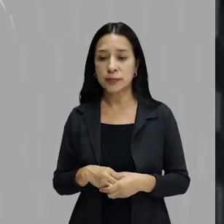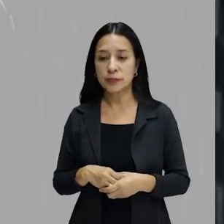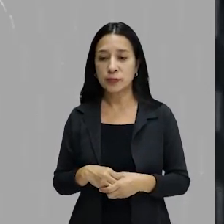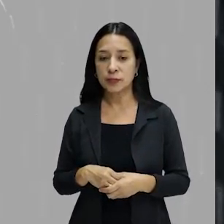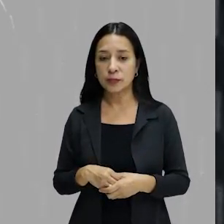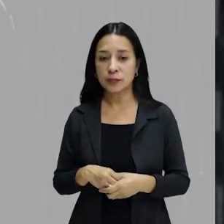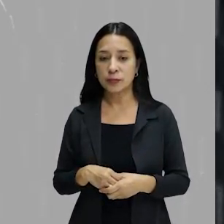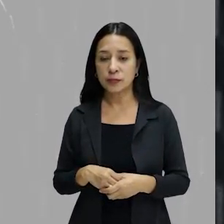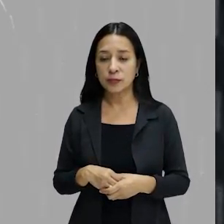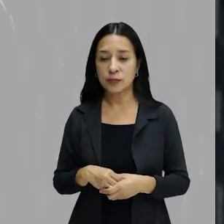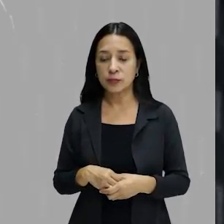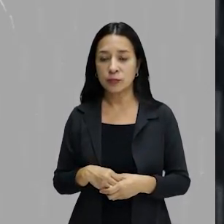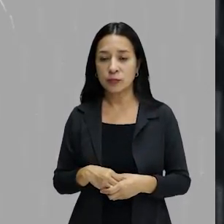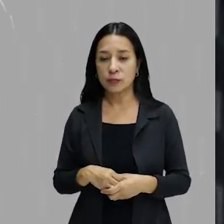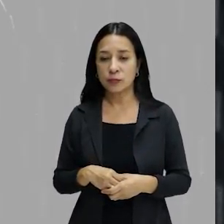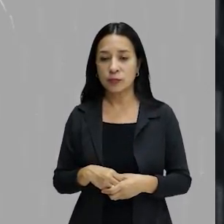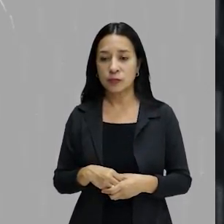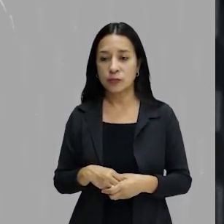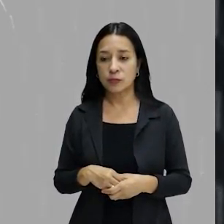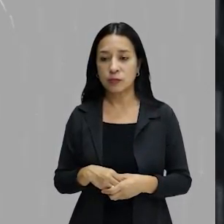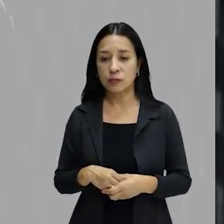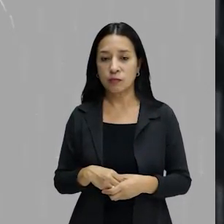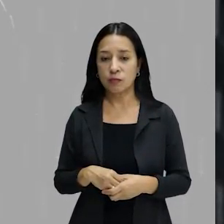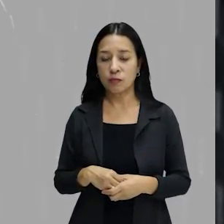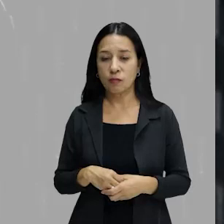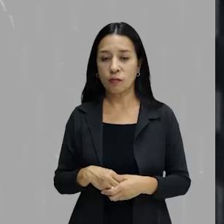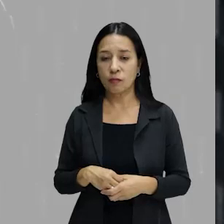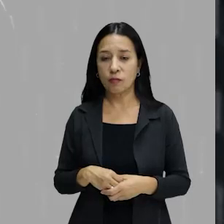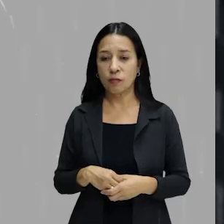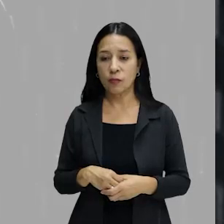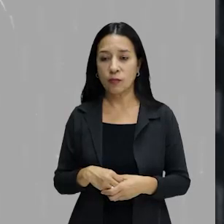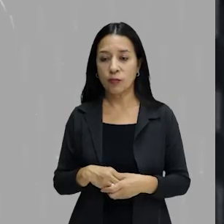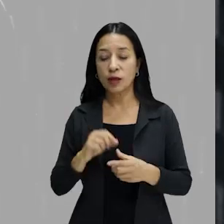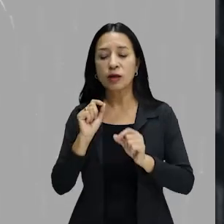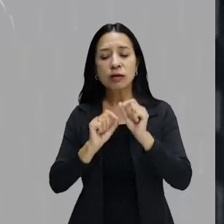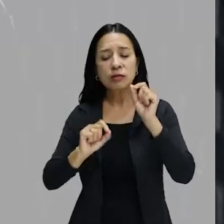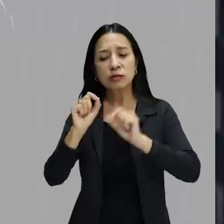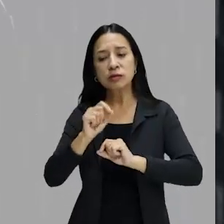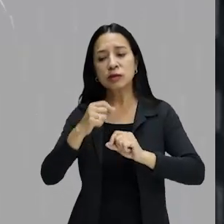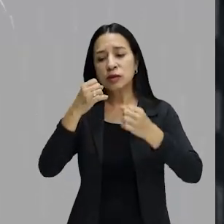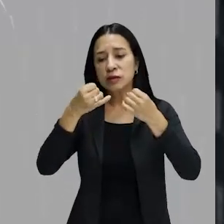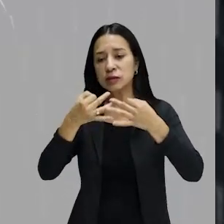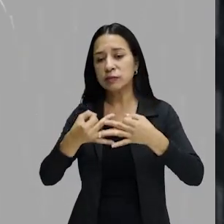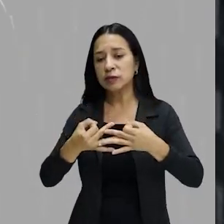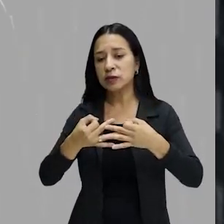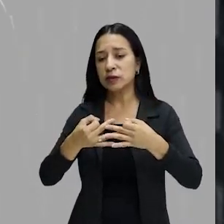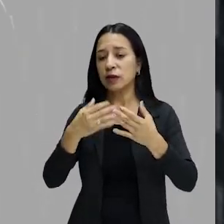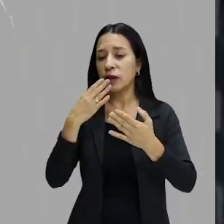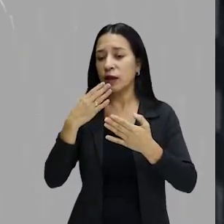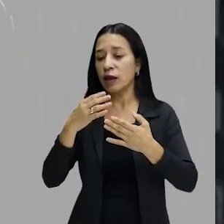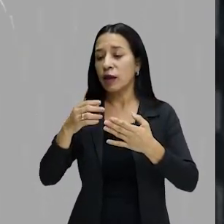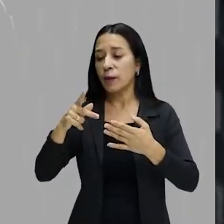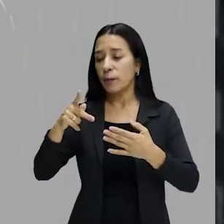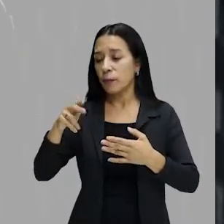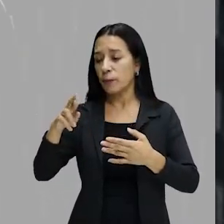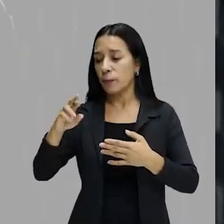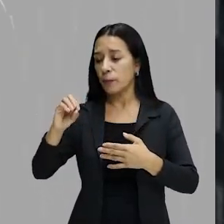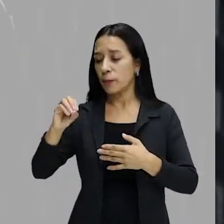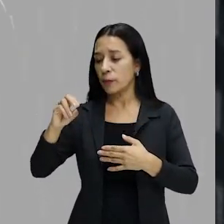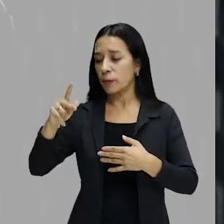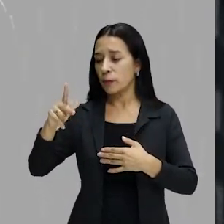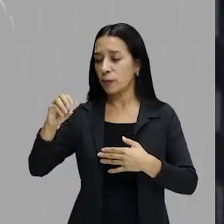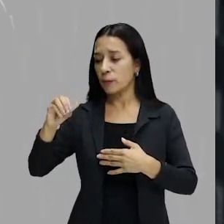que enunciada. Aqui eu digo, à medida que, eu já sei que tem fala de proporção, o tipo de